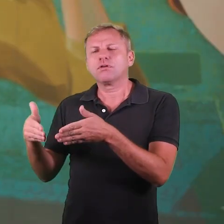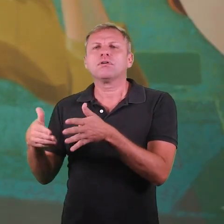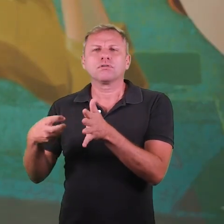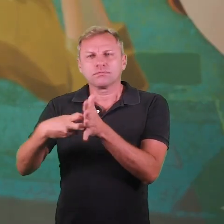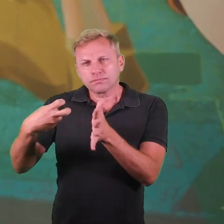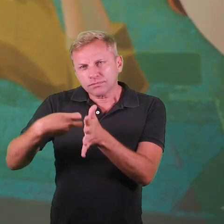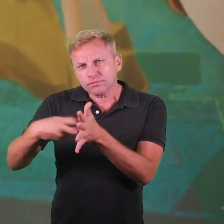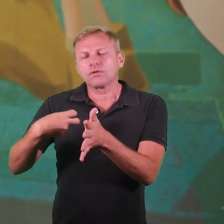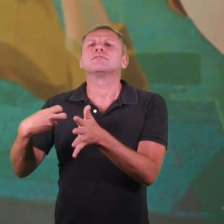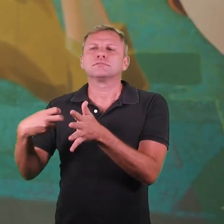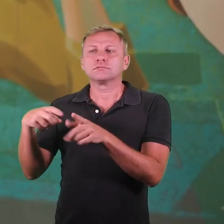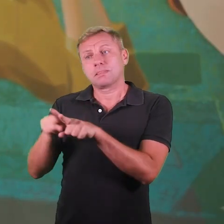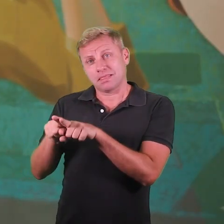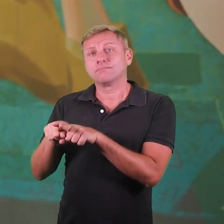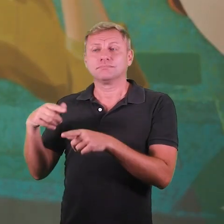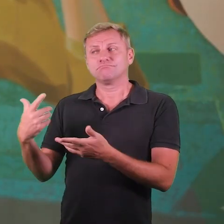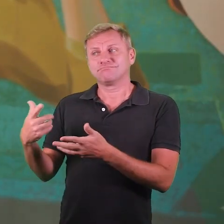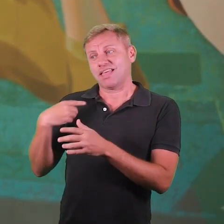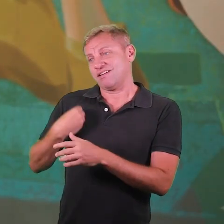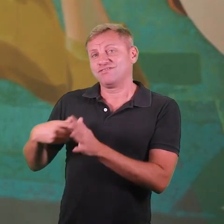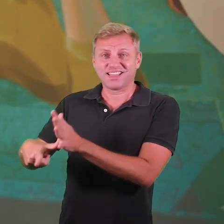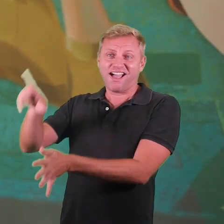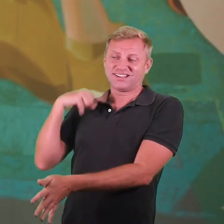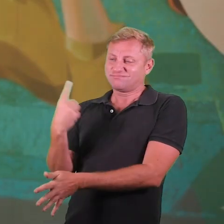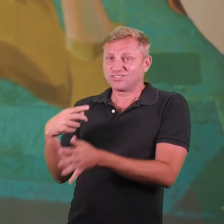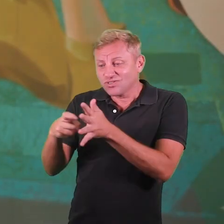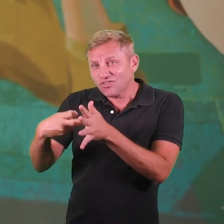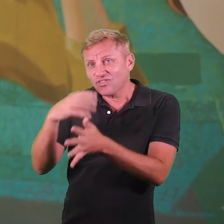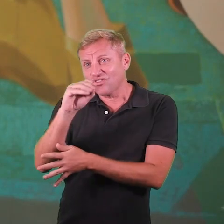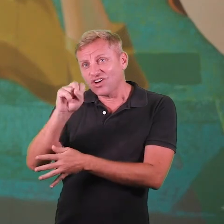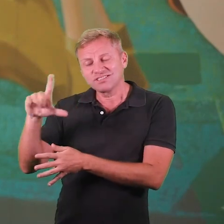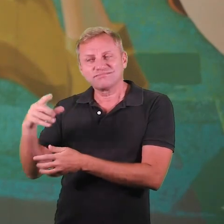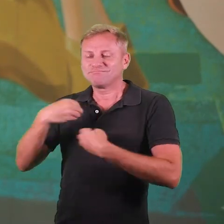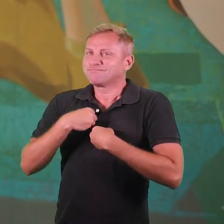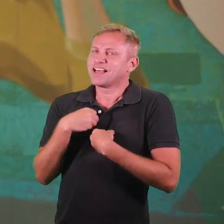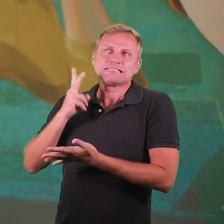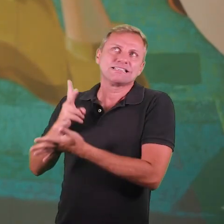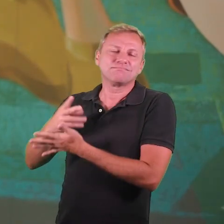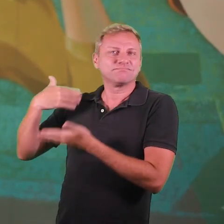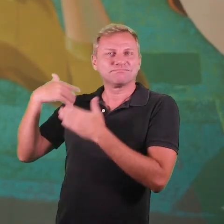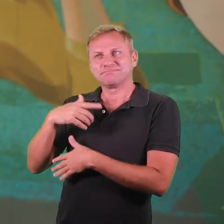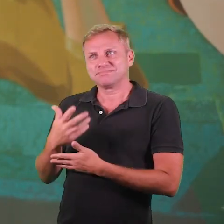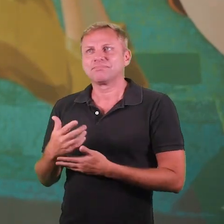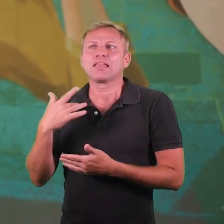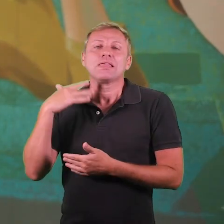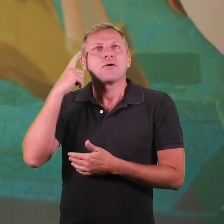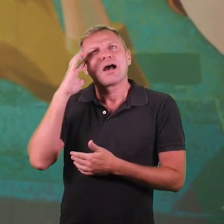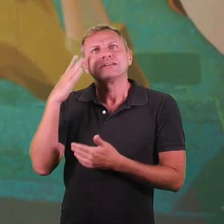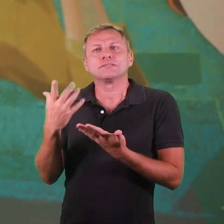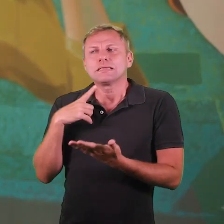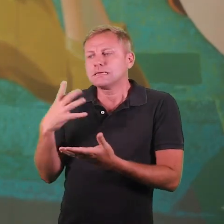né? Há uma vida também que nos precede, né? Os fósseis me fascinam desde sempre, e acho que há